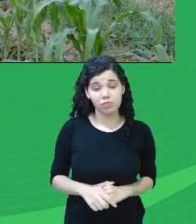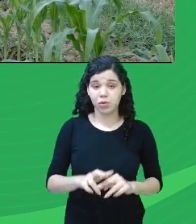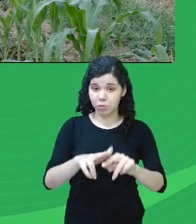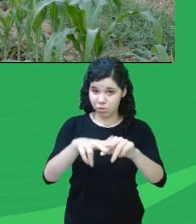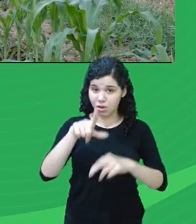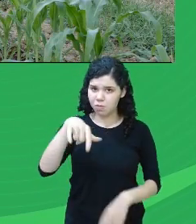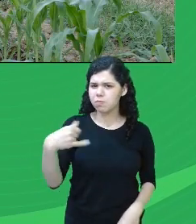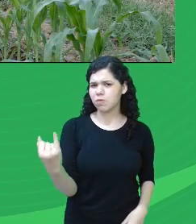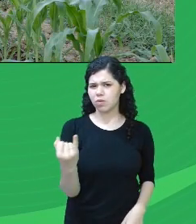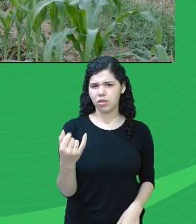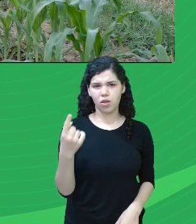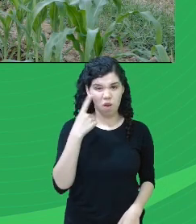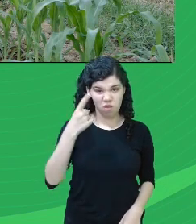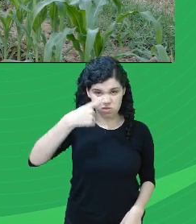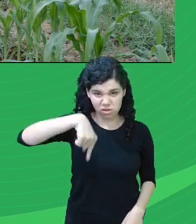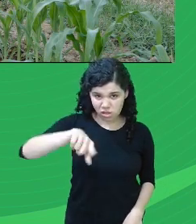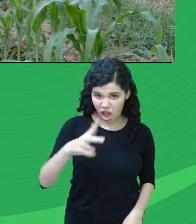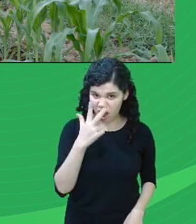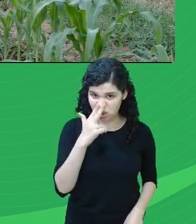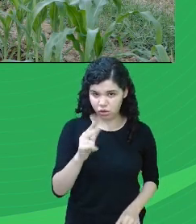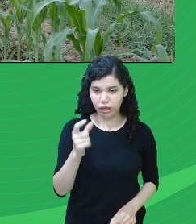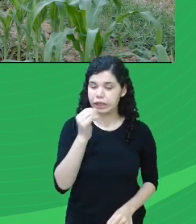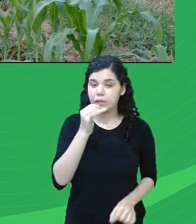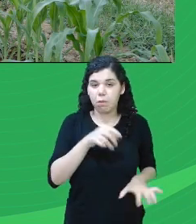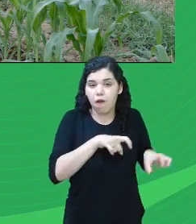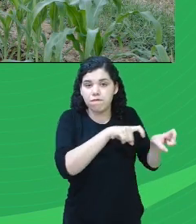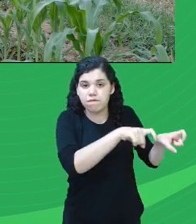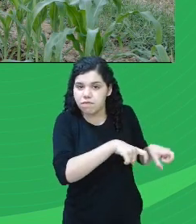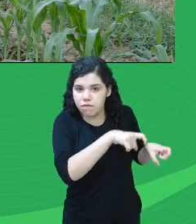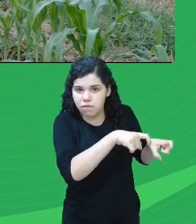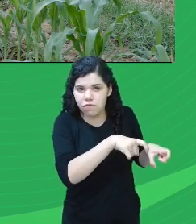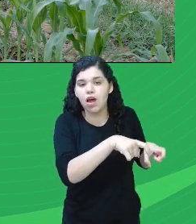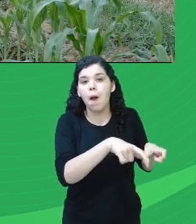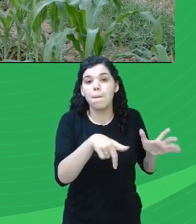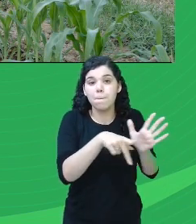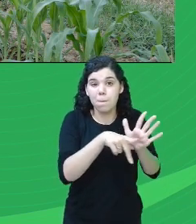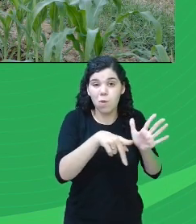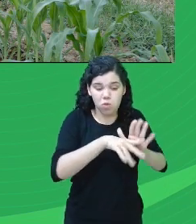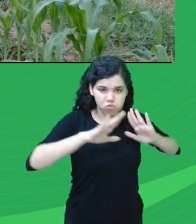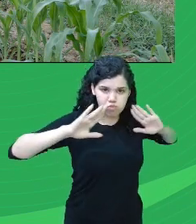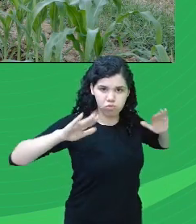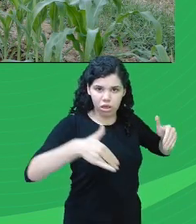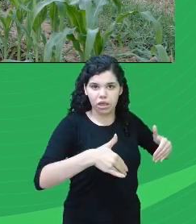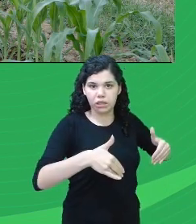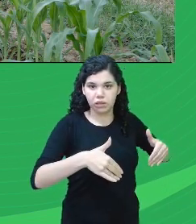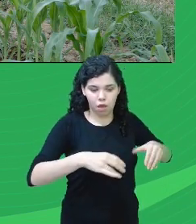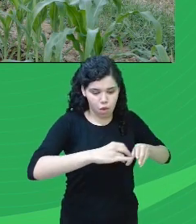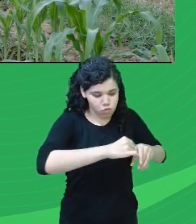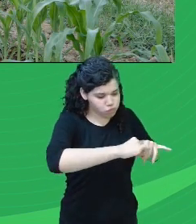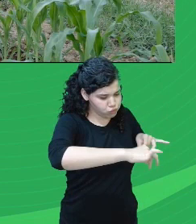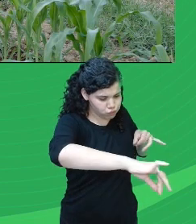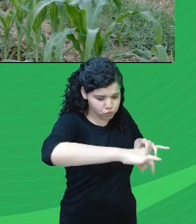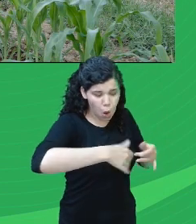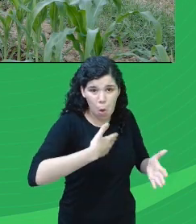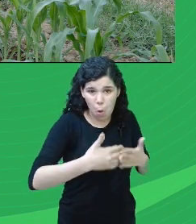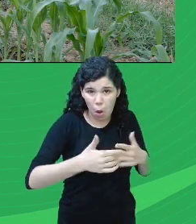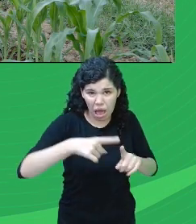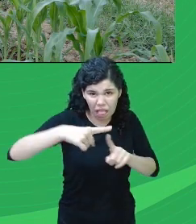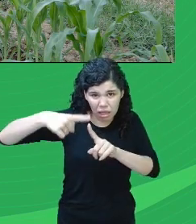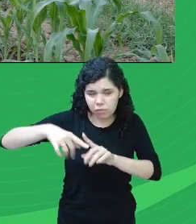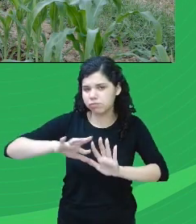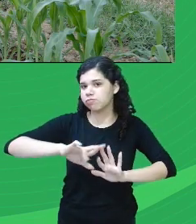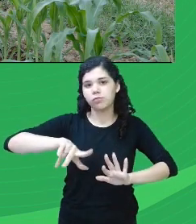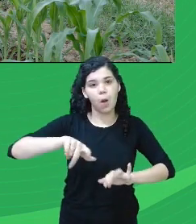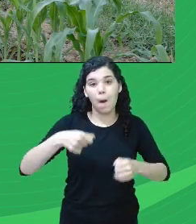é importantíssimo. Não achem que nas fazendas, nos lugares de cultivo, eles plantam em qualquer solo.